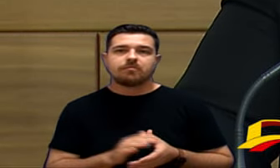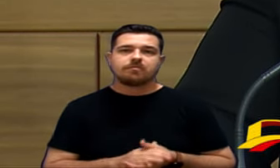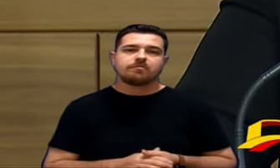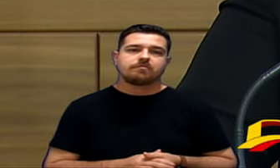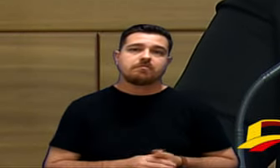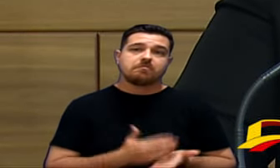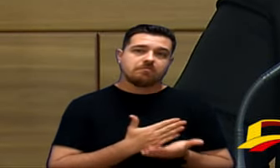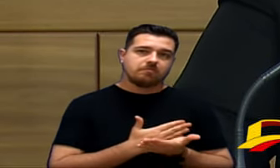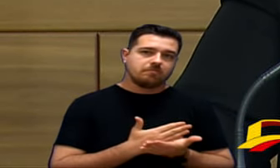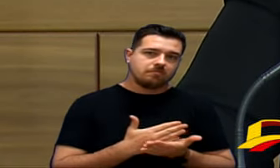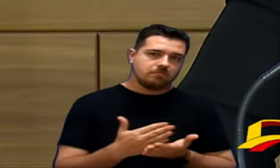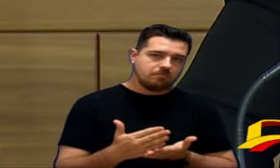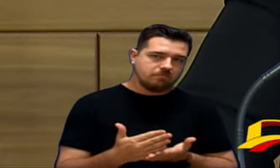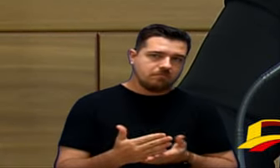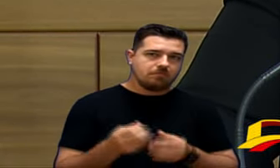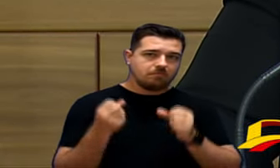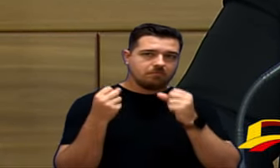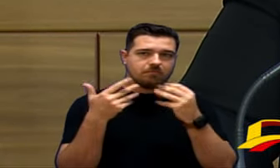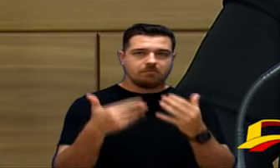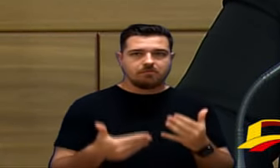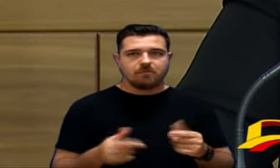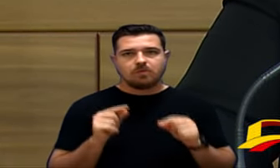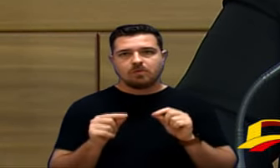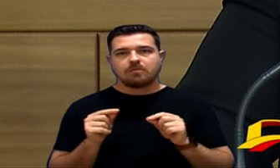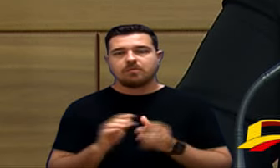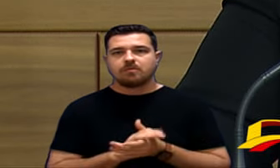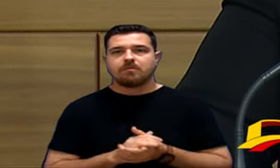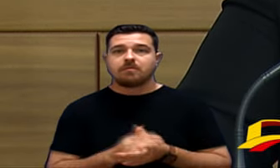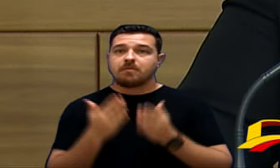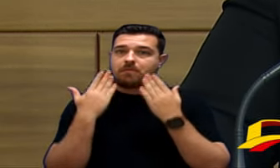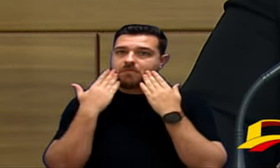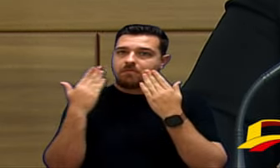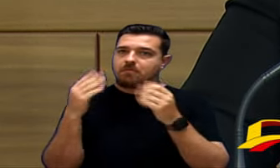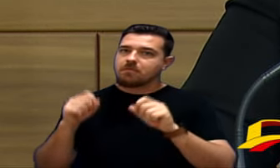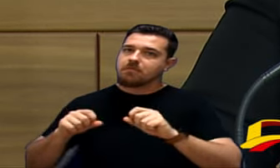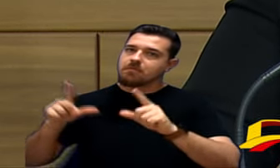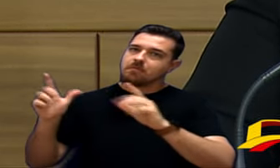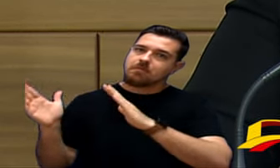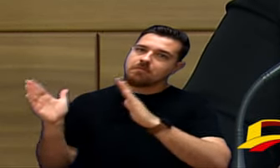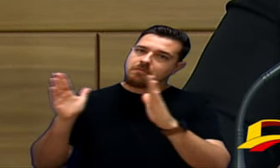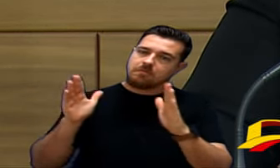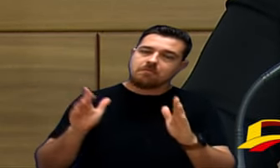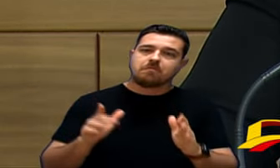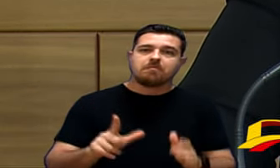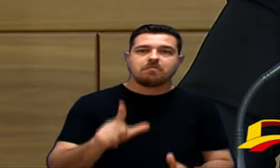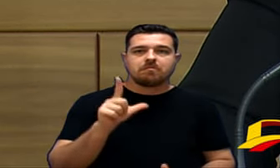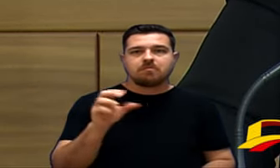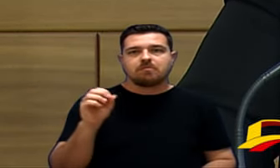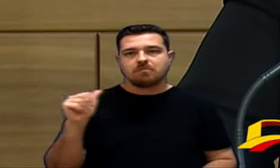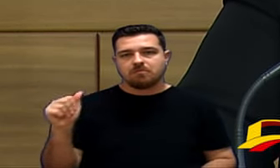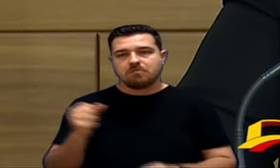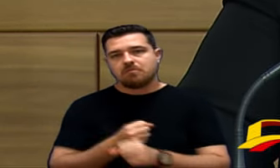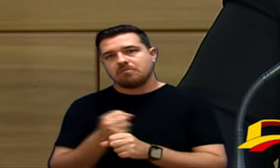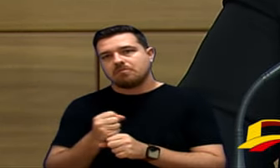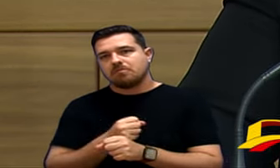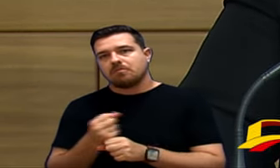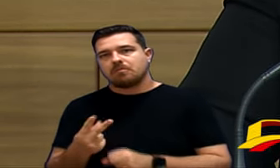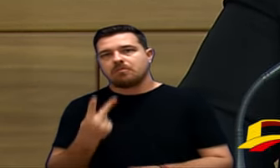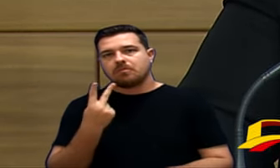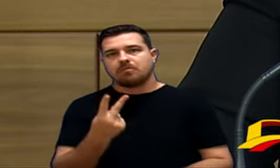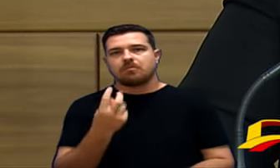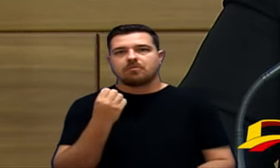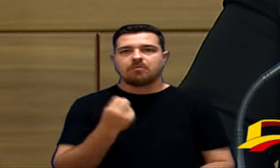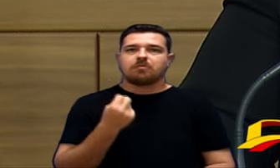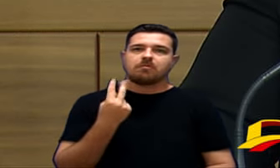de começar expondo aí né a a nossa apresentação acerca da lei orçamentária do ano de